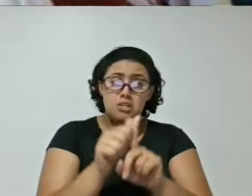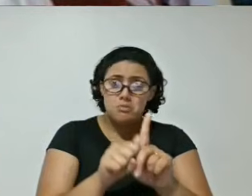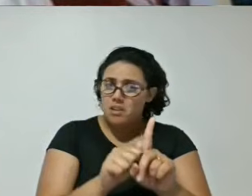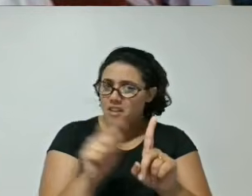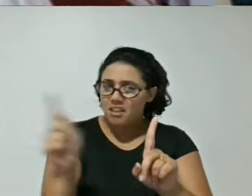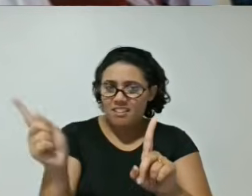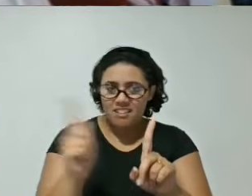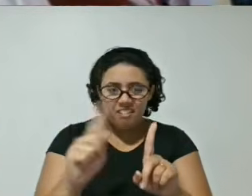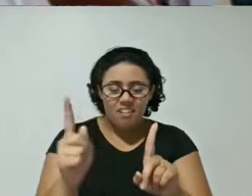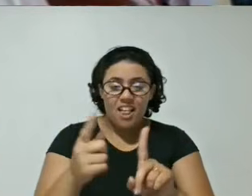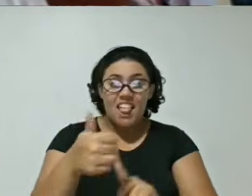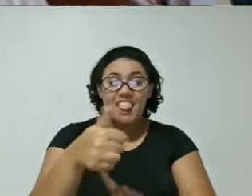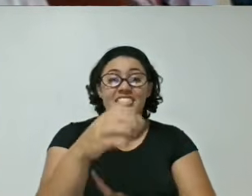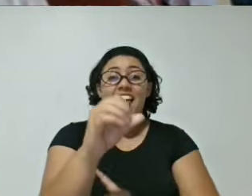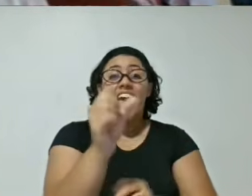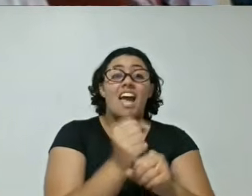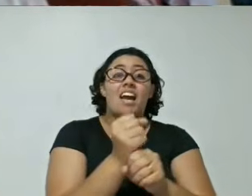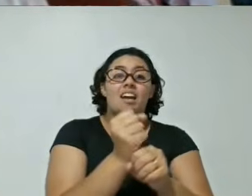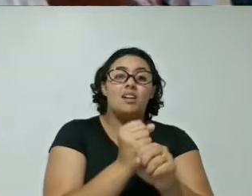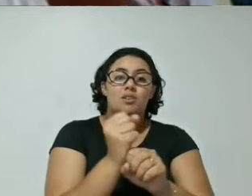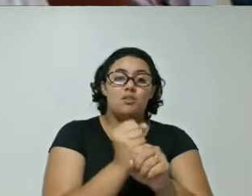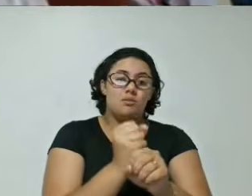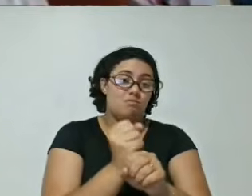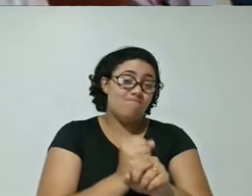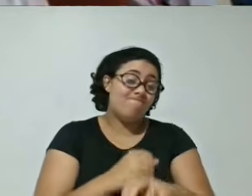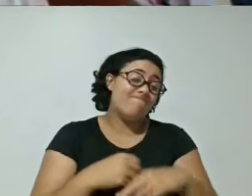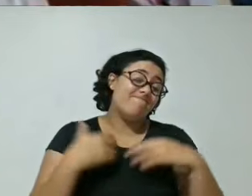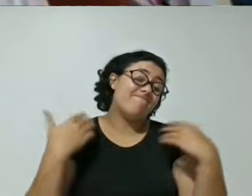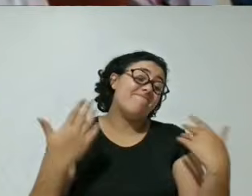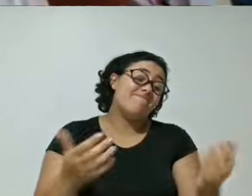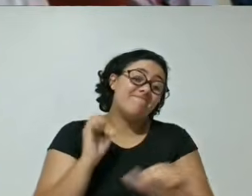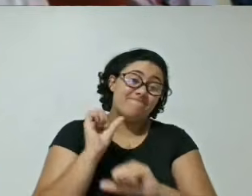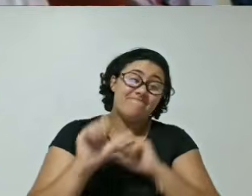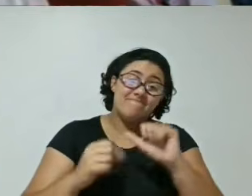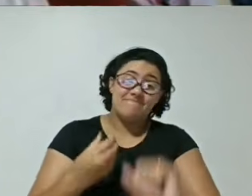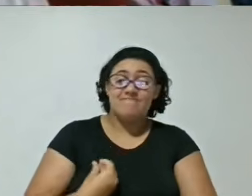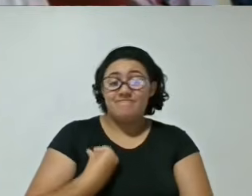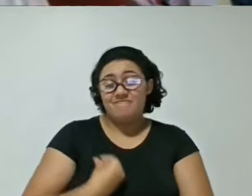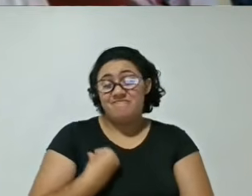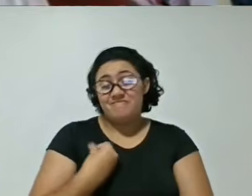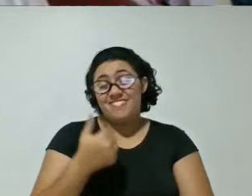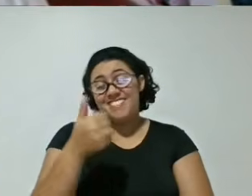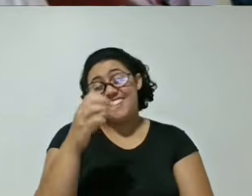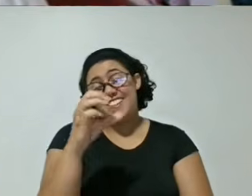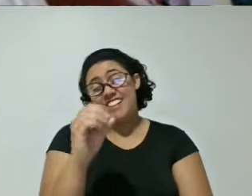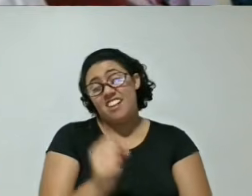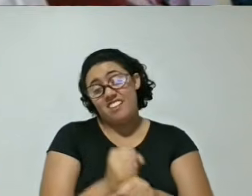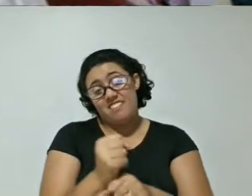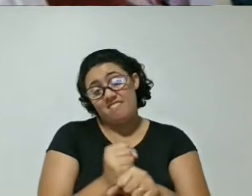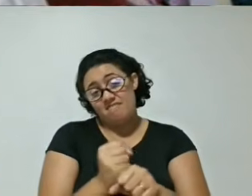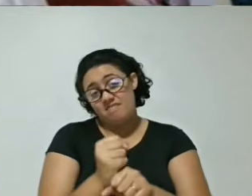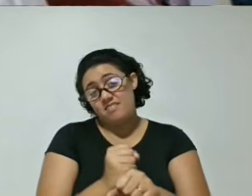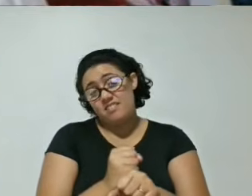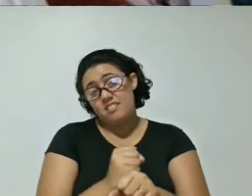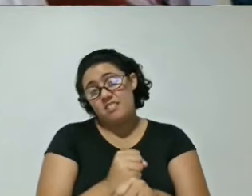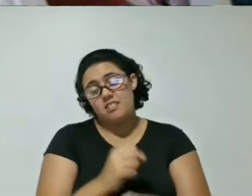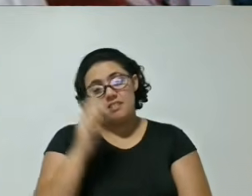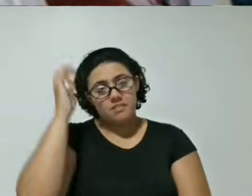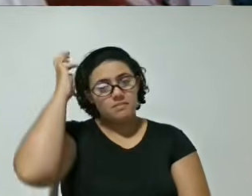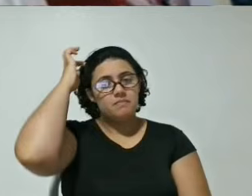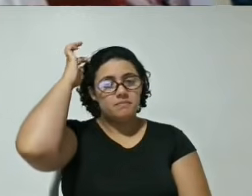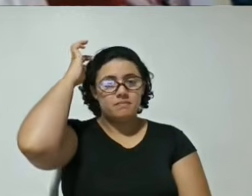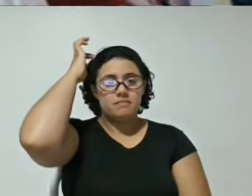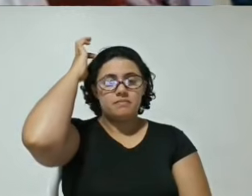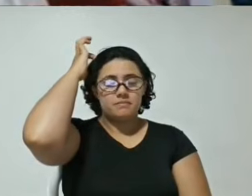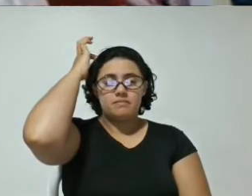6 meses segundo o médico, ela tinha 6 meses. Ela viveu 10 anos e 6 meses depois desse diagnóstico. Por ironia do destino. Ela